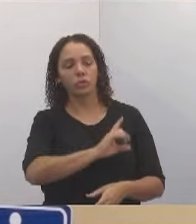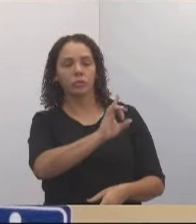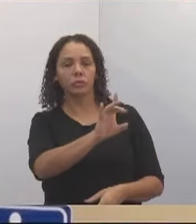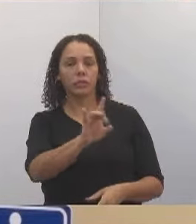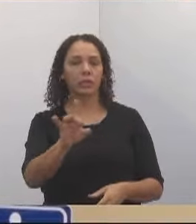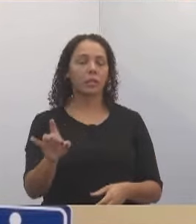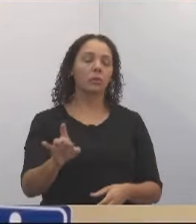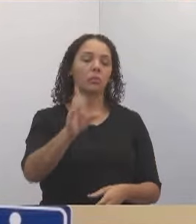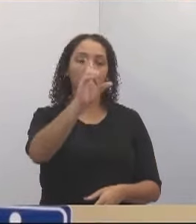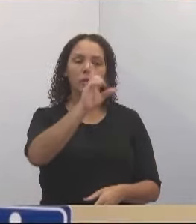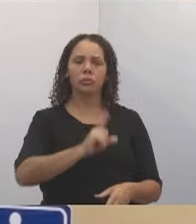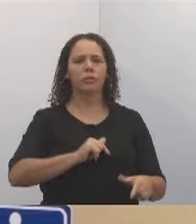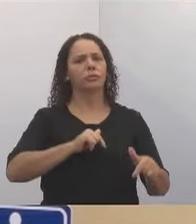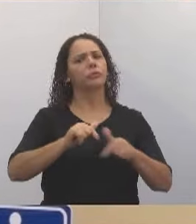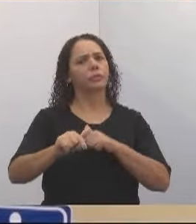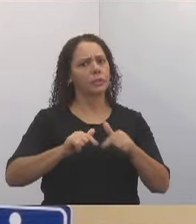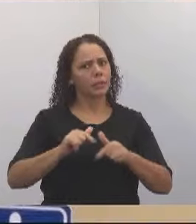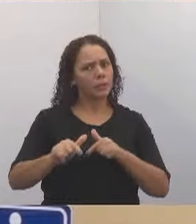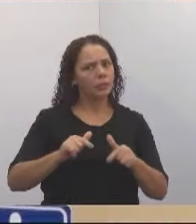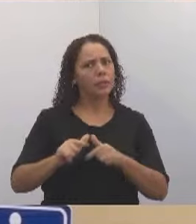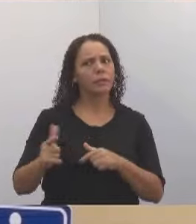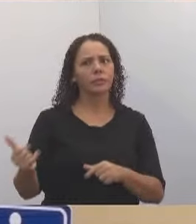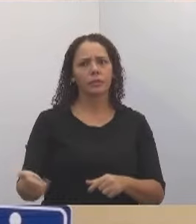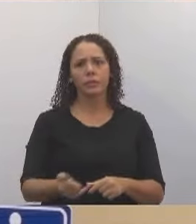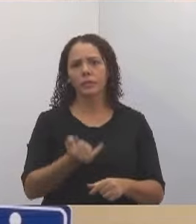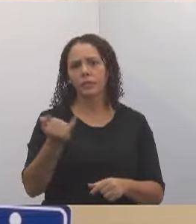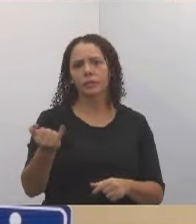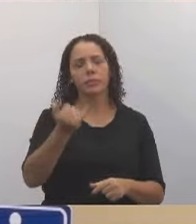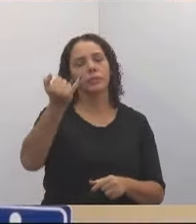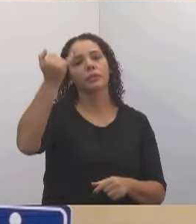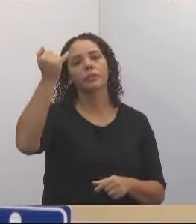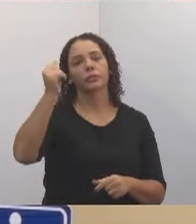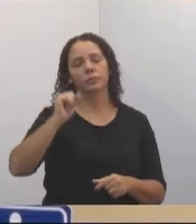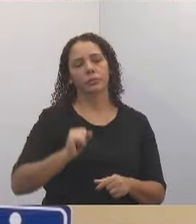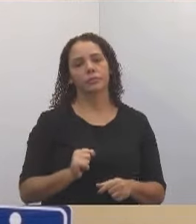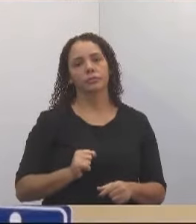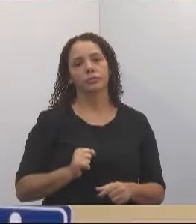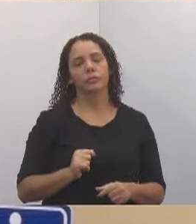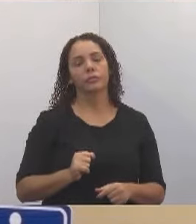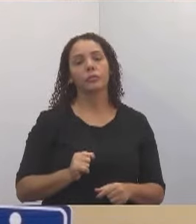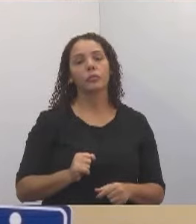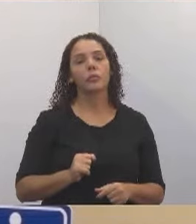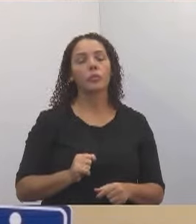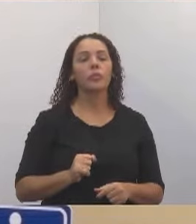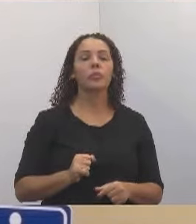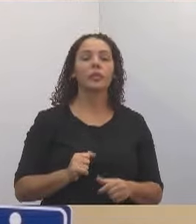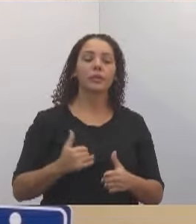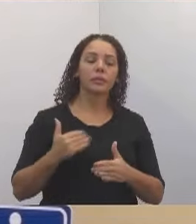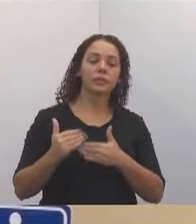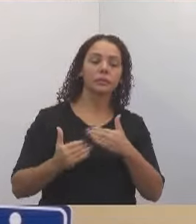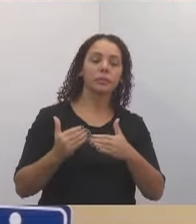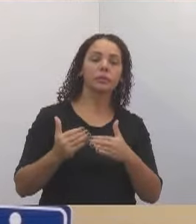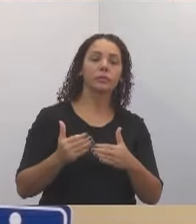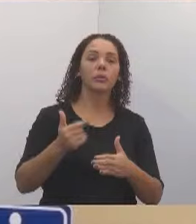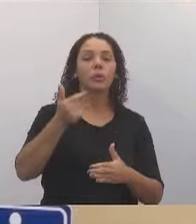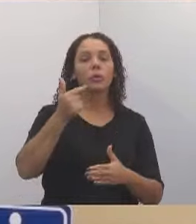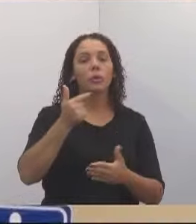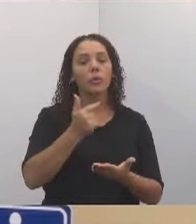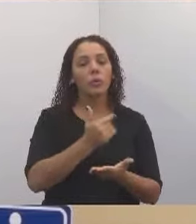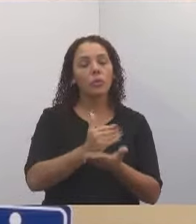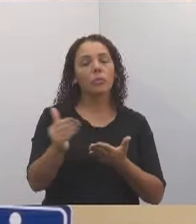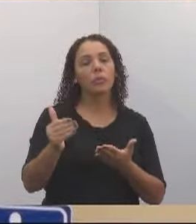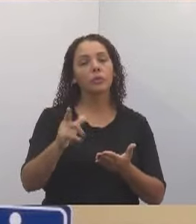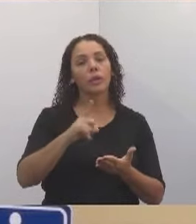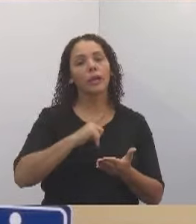do trabalhador é indiscutível, indiscutível. E nesse passo, nós começamos a